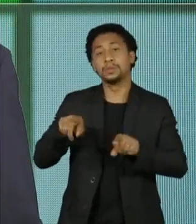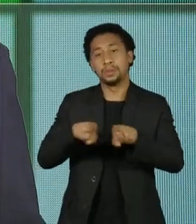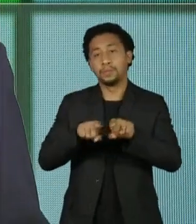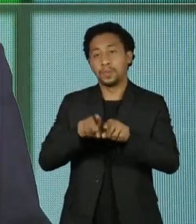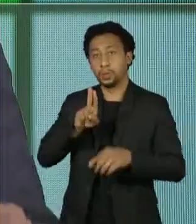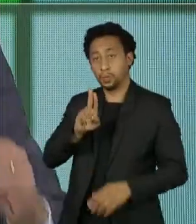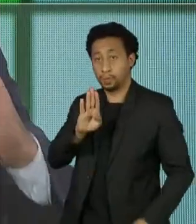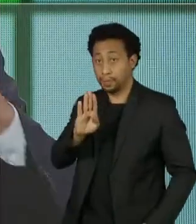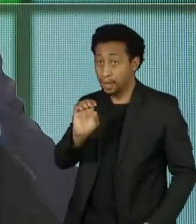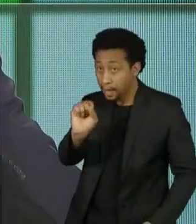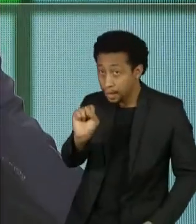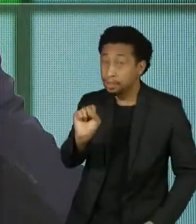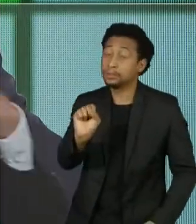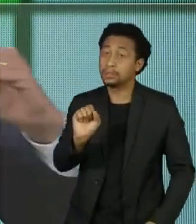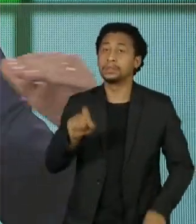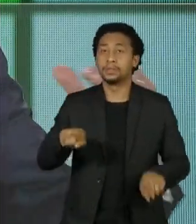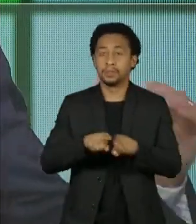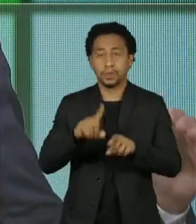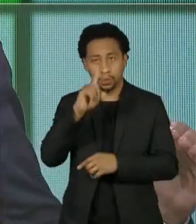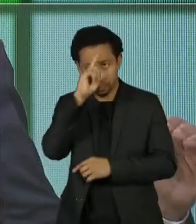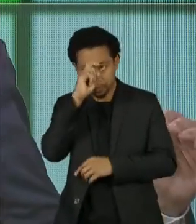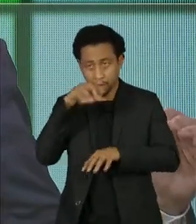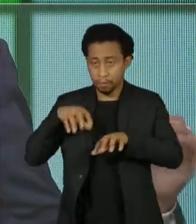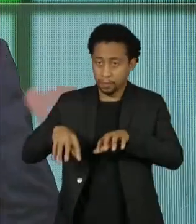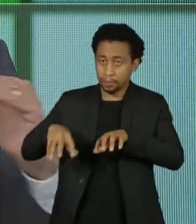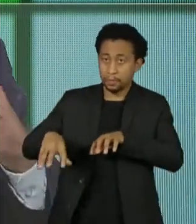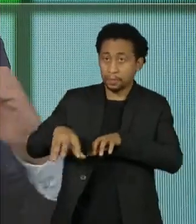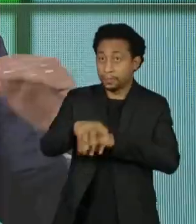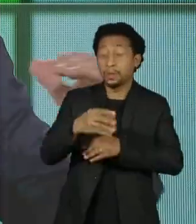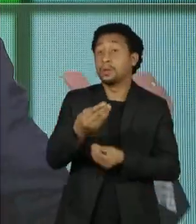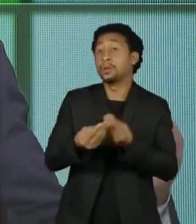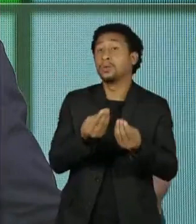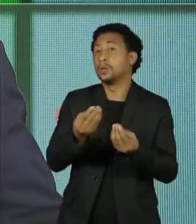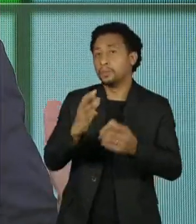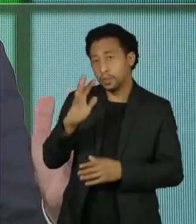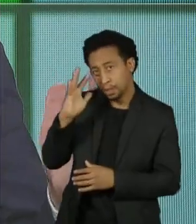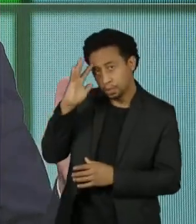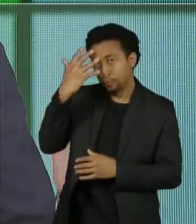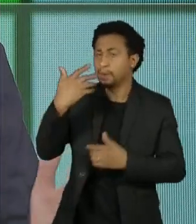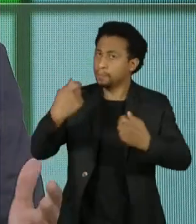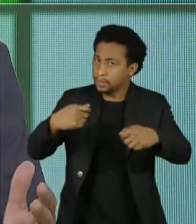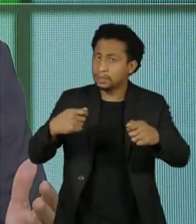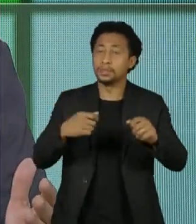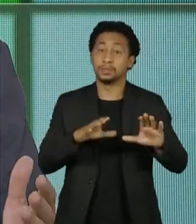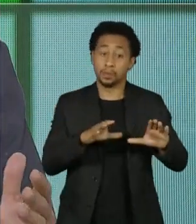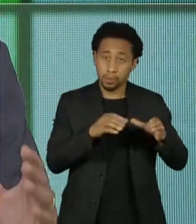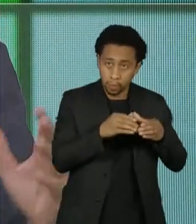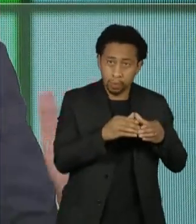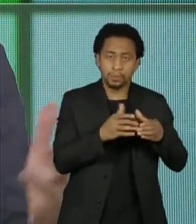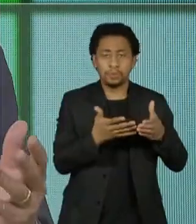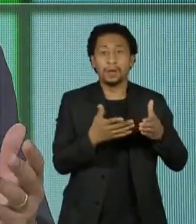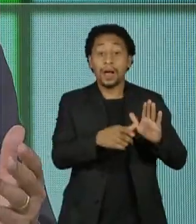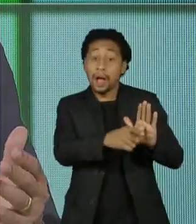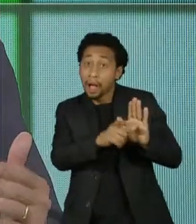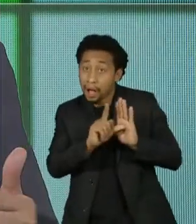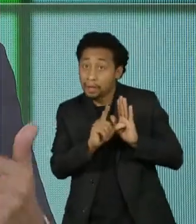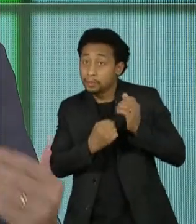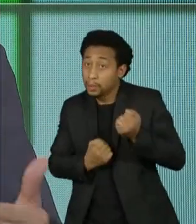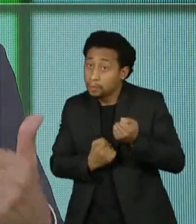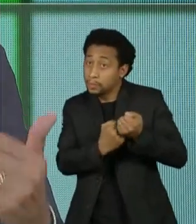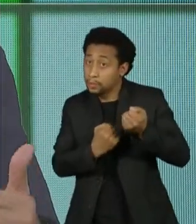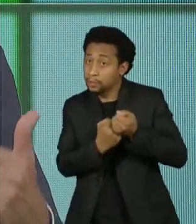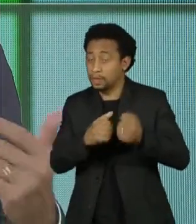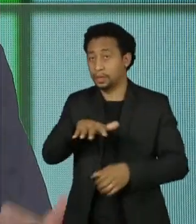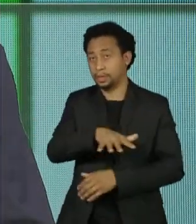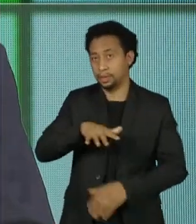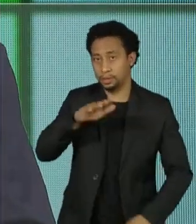dos hospitais regionais, nós precisamos de uma rede intermediária de atendimento que dê suporte ao sistema e